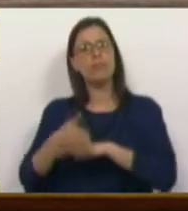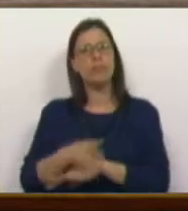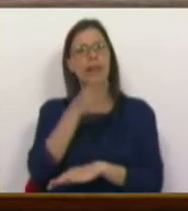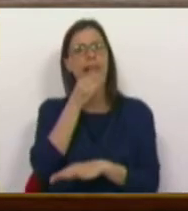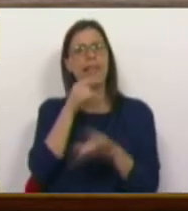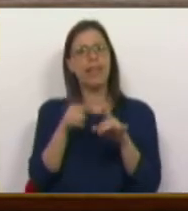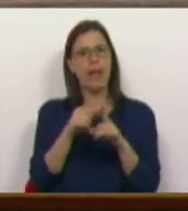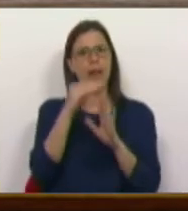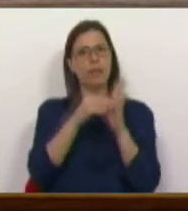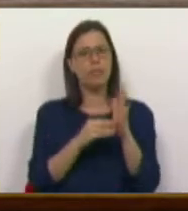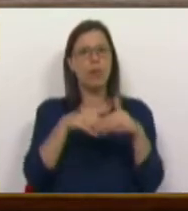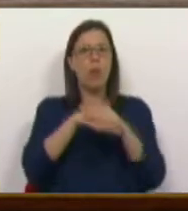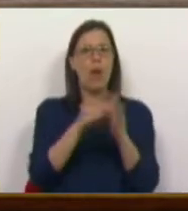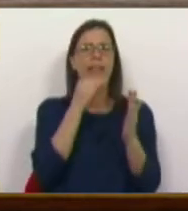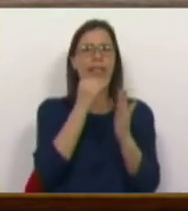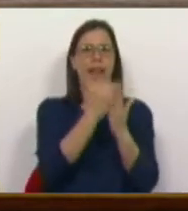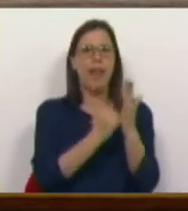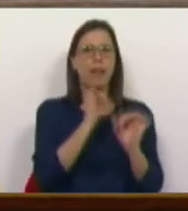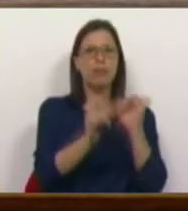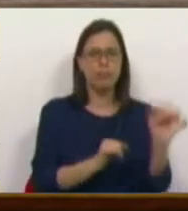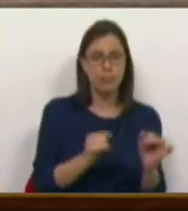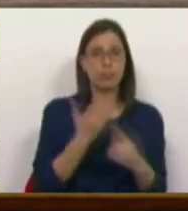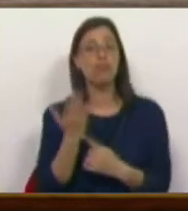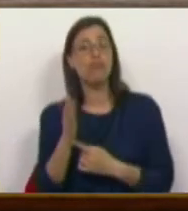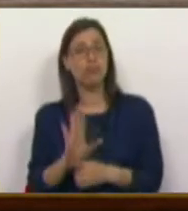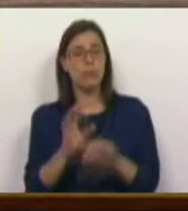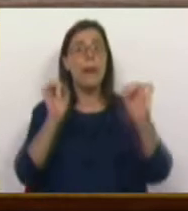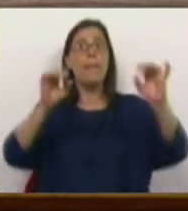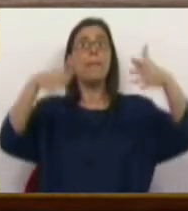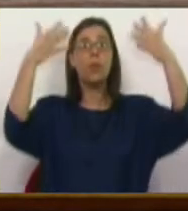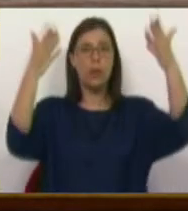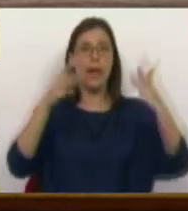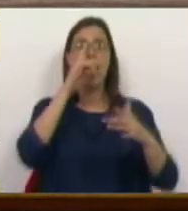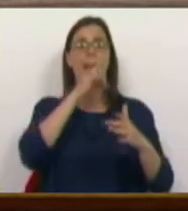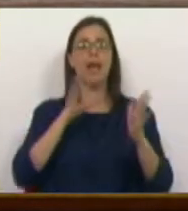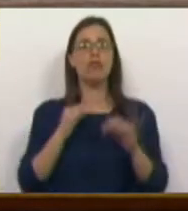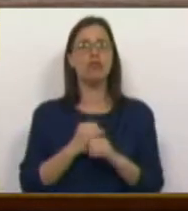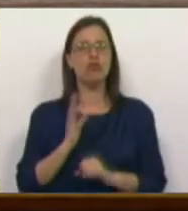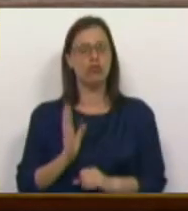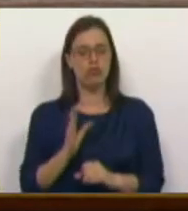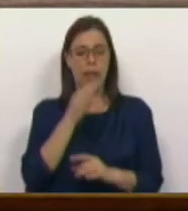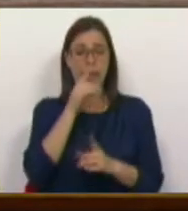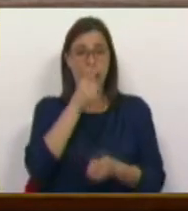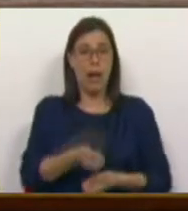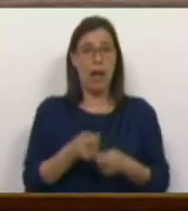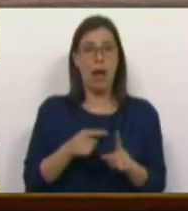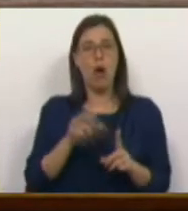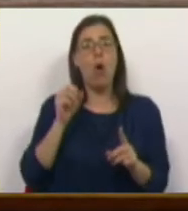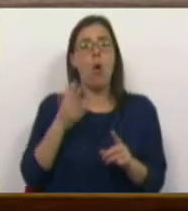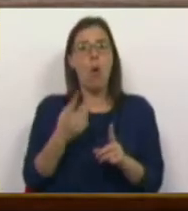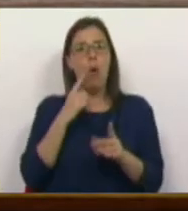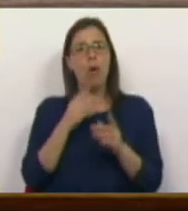aos terrenos inscritos no Banco de Terras é conferida, por exemplo, prioridade a quem já trabalha esses terrenos ou aos